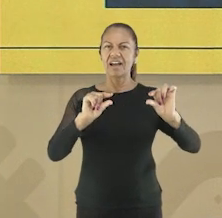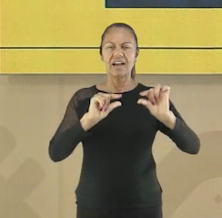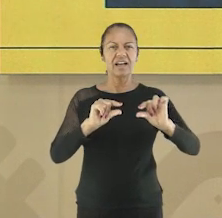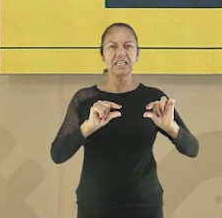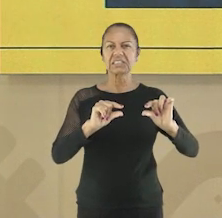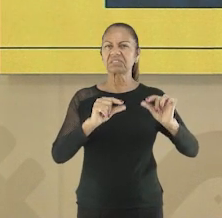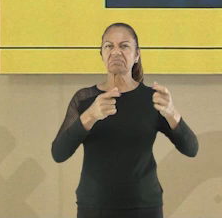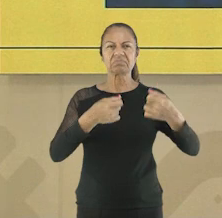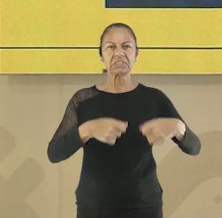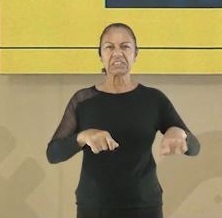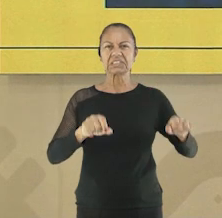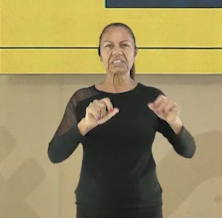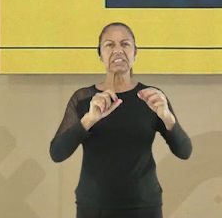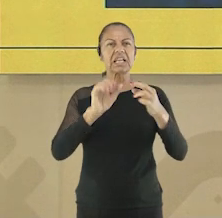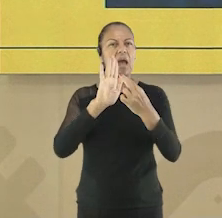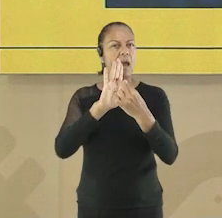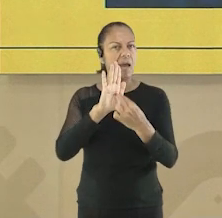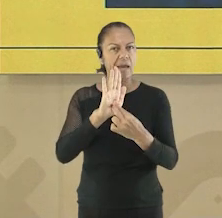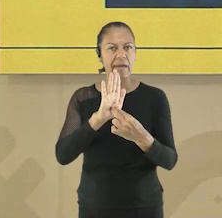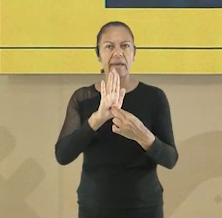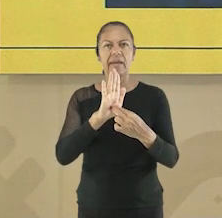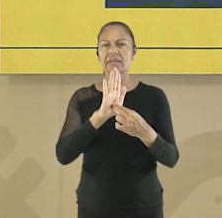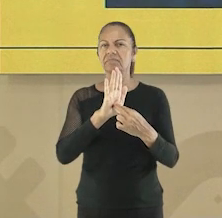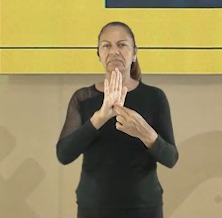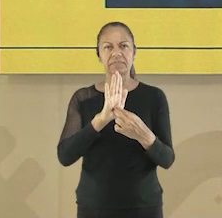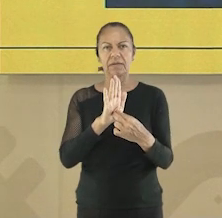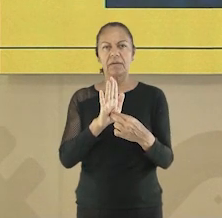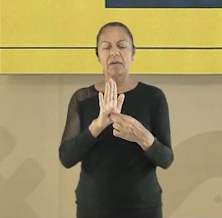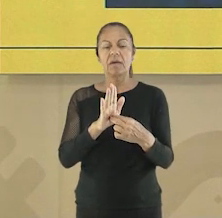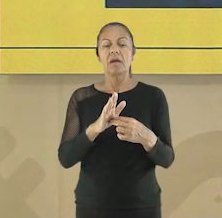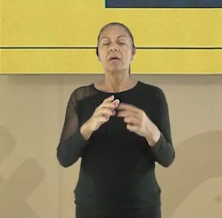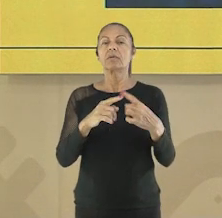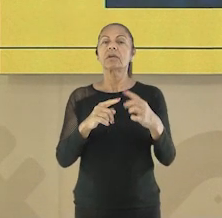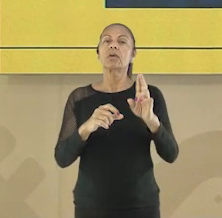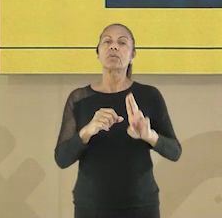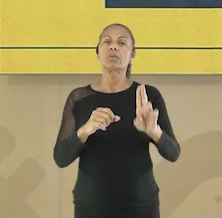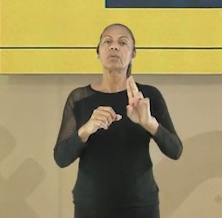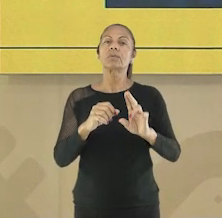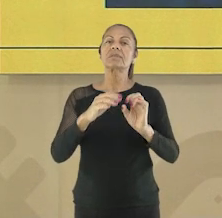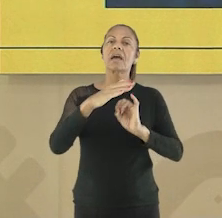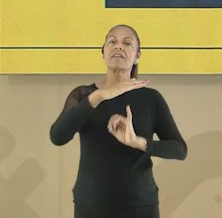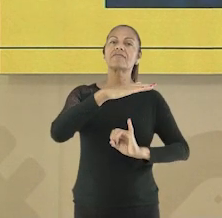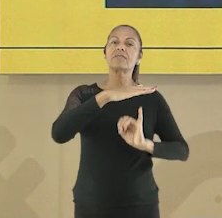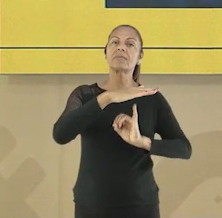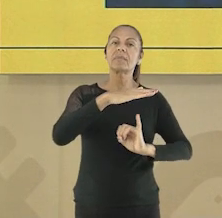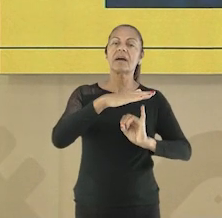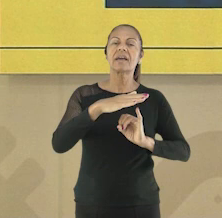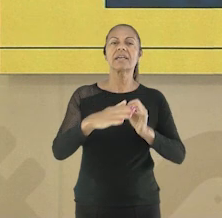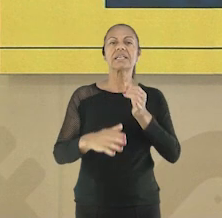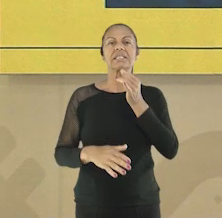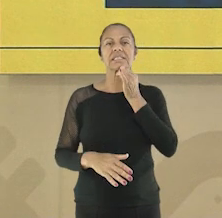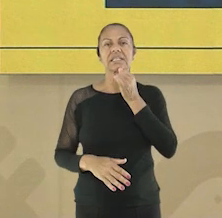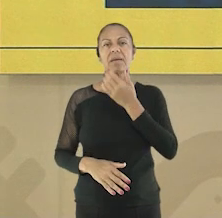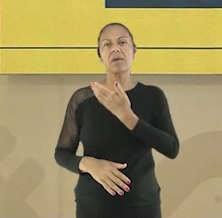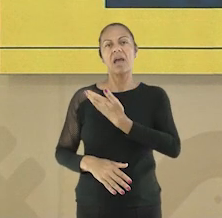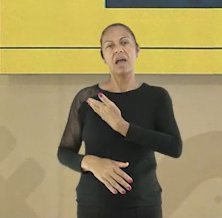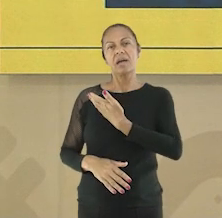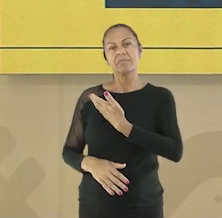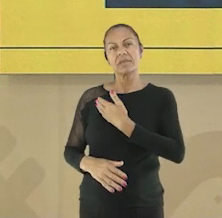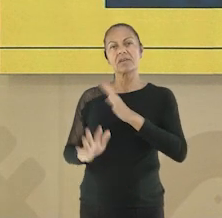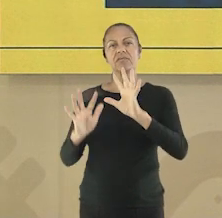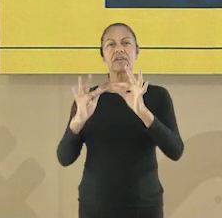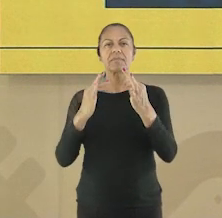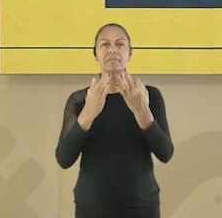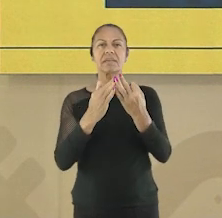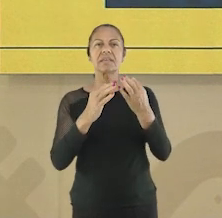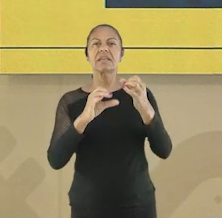regras gramaticais, nem com as construções totalmente corretas da frase, porque isso não vem muito ao caso. É uma linguagem que utilizamos em